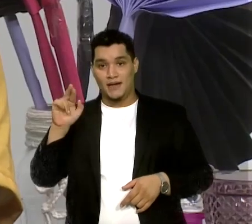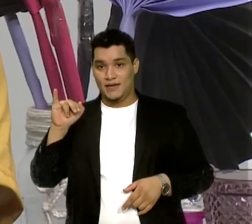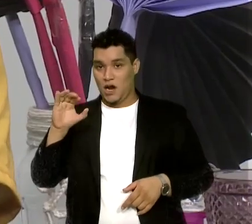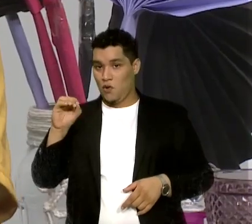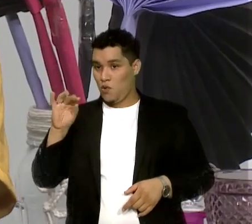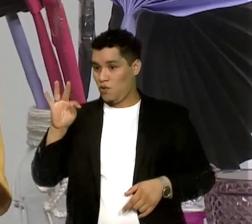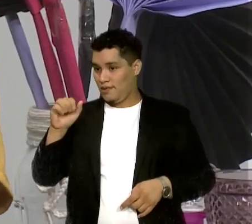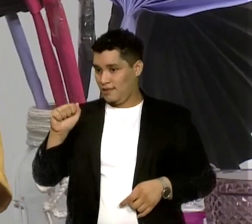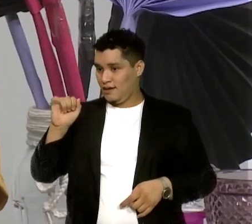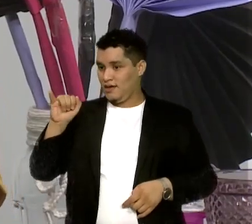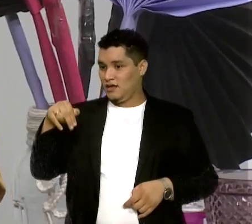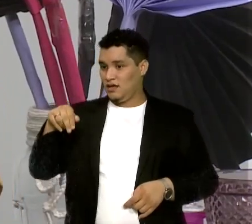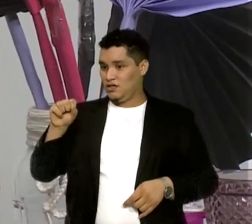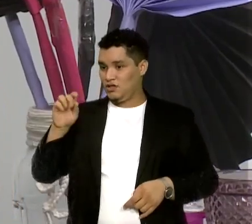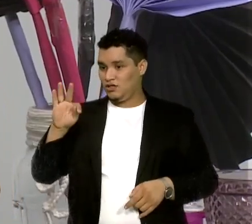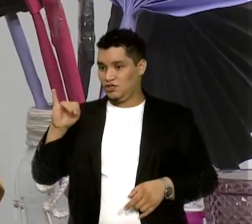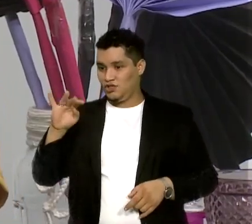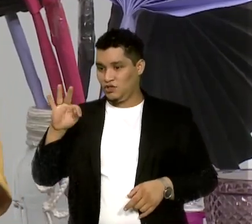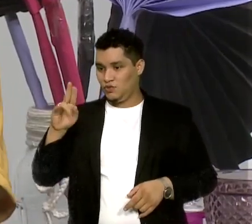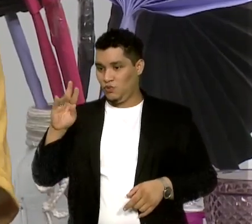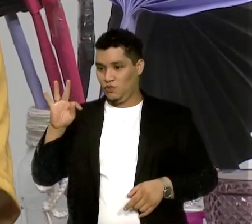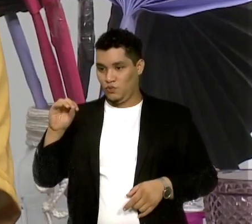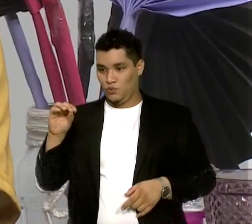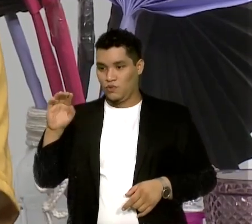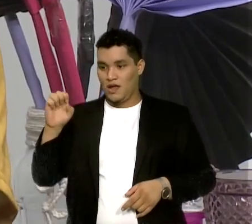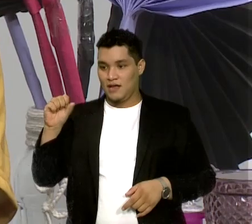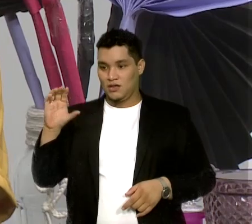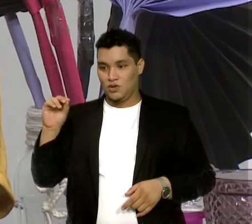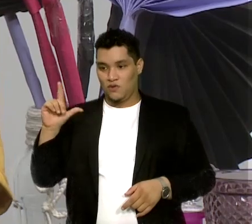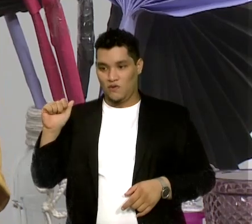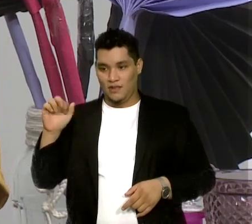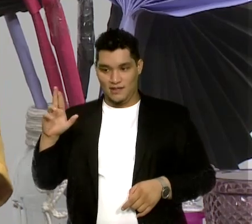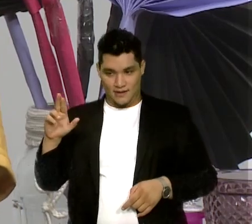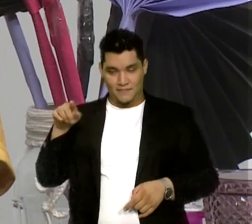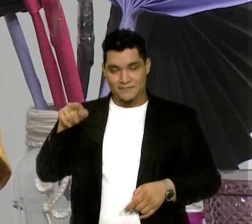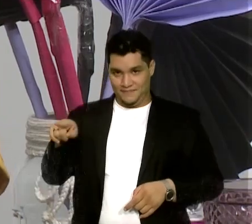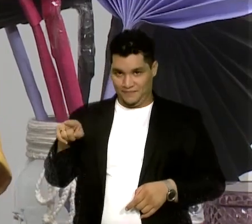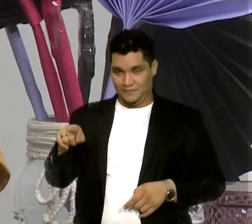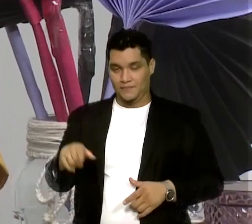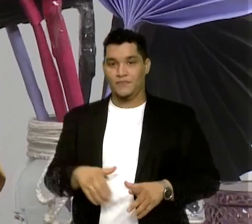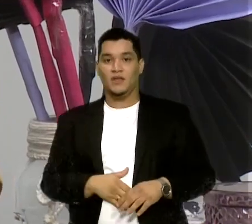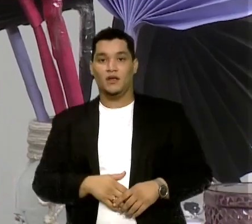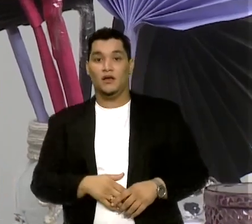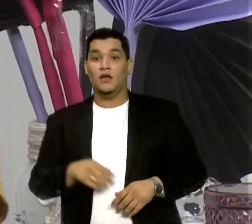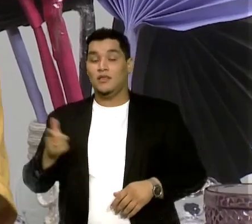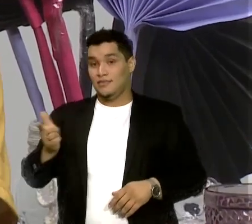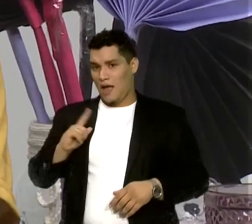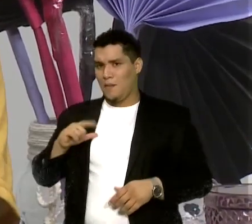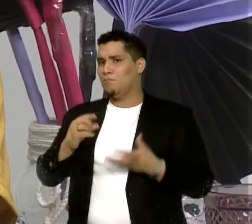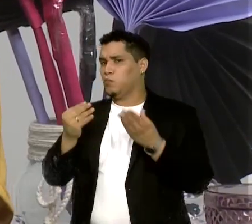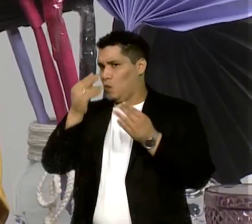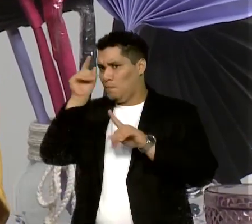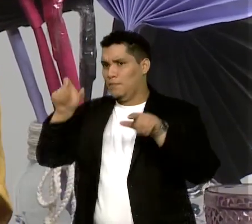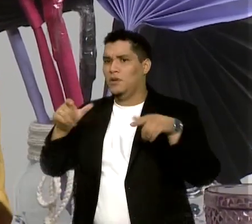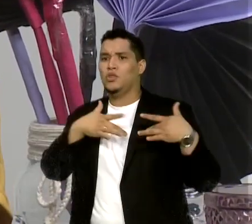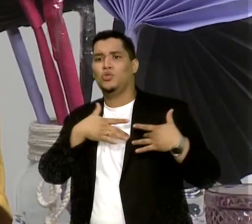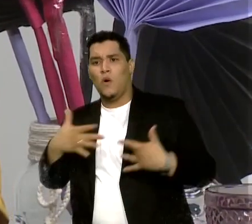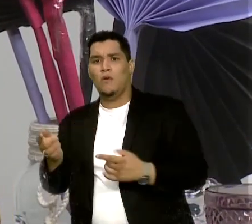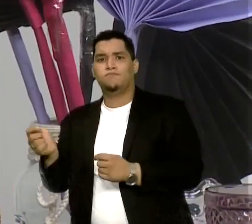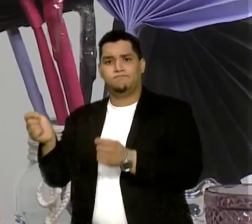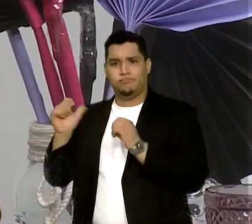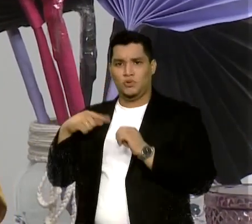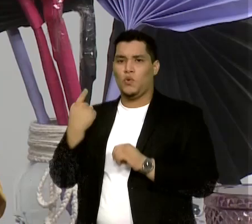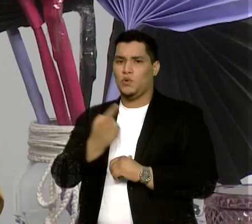E a gente recebe várias doações. Não somente doações em pecúnia, mas também doações de